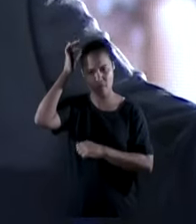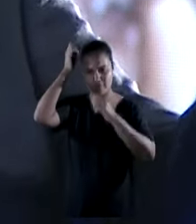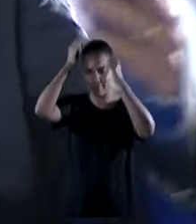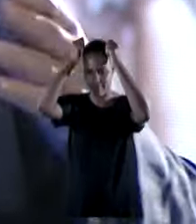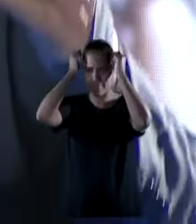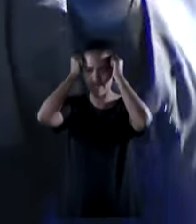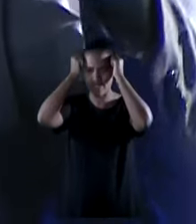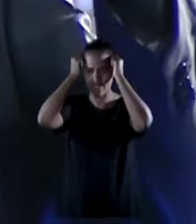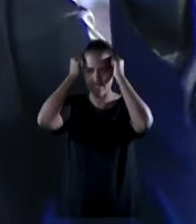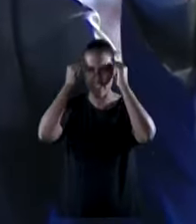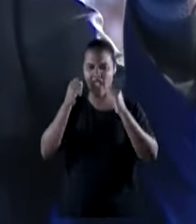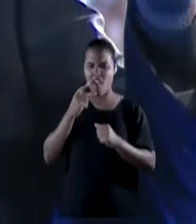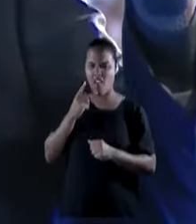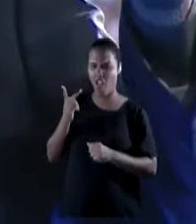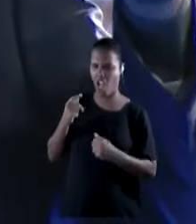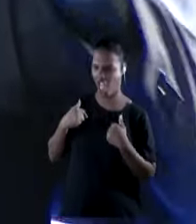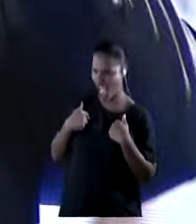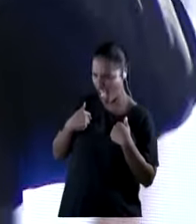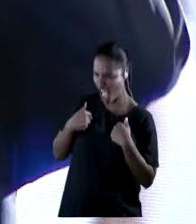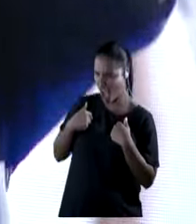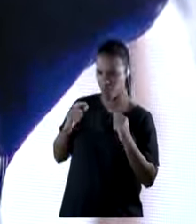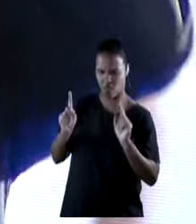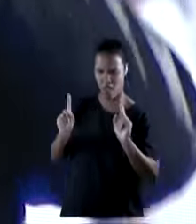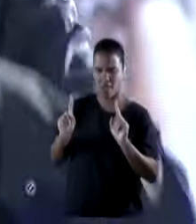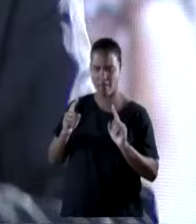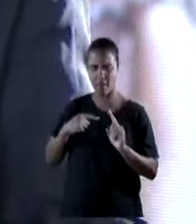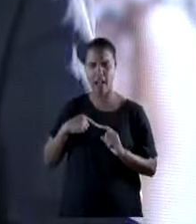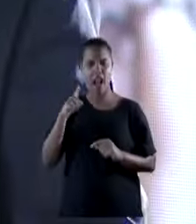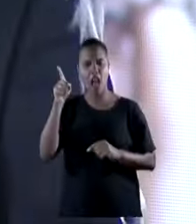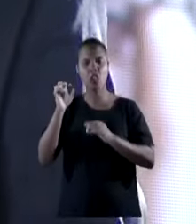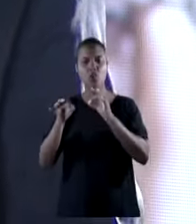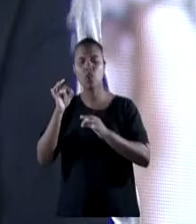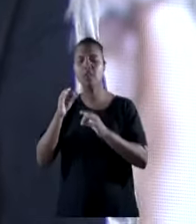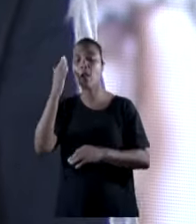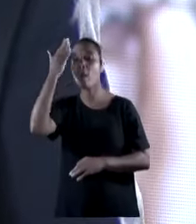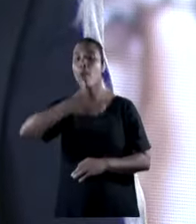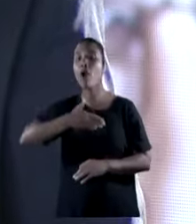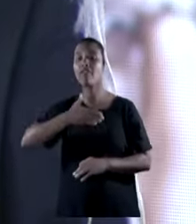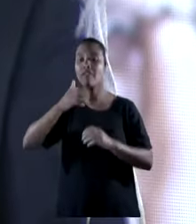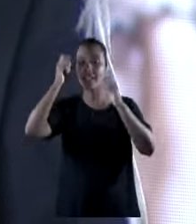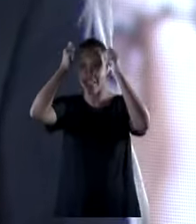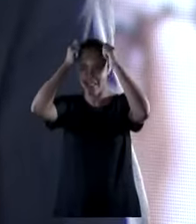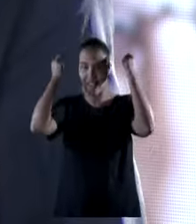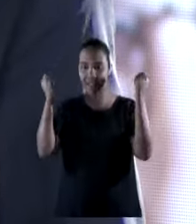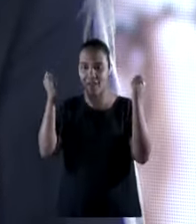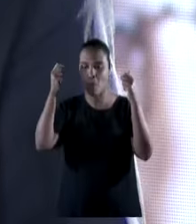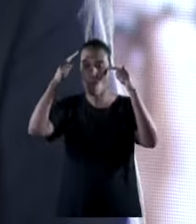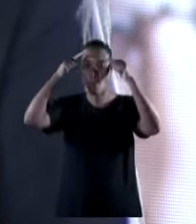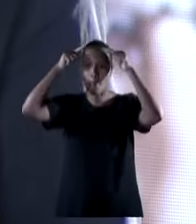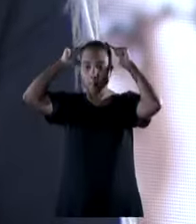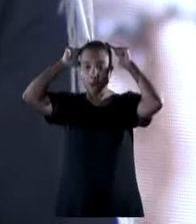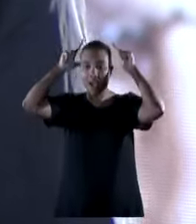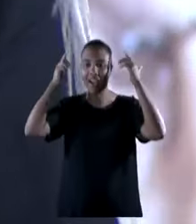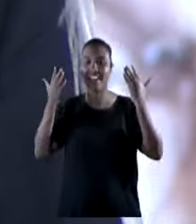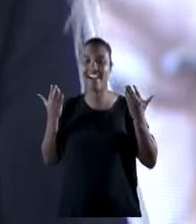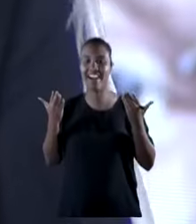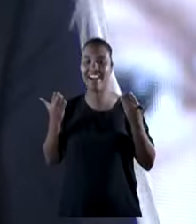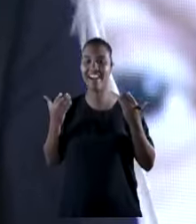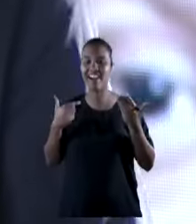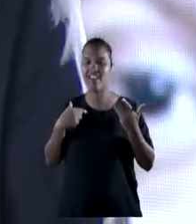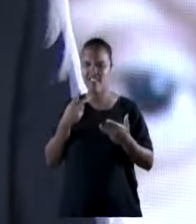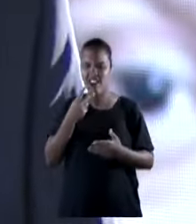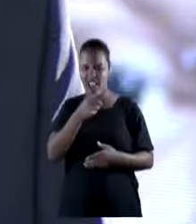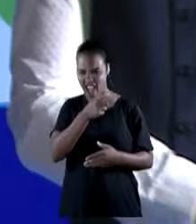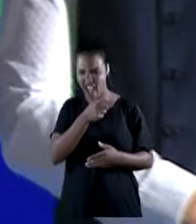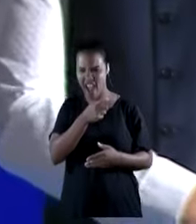não. Aí nós fomos lá no juiz e ele puxou o cabelo do Mauro, ficou tudo pelado. Ainda e bem aí, que você perdeu, não usa. Imagina,